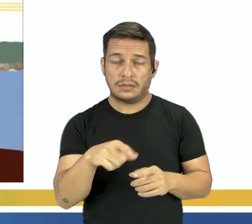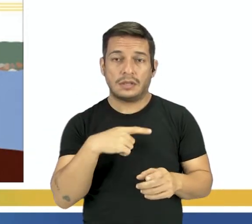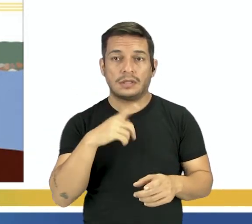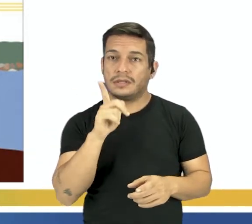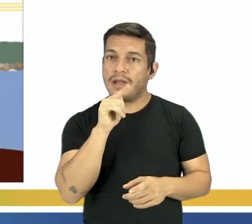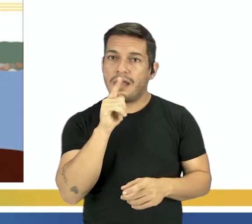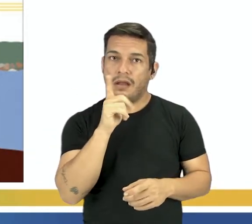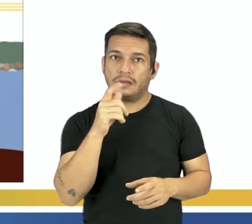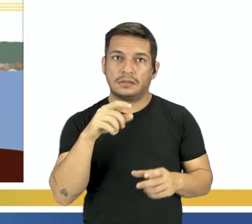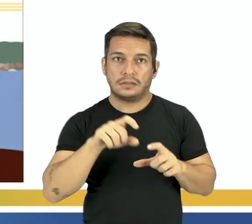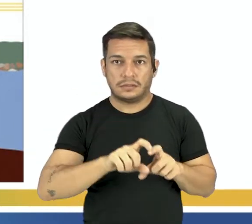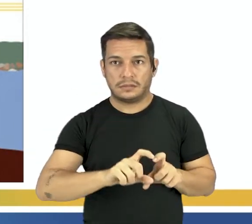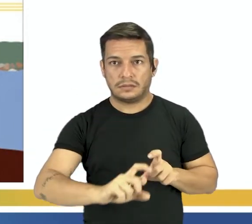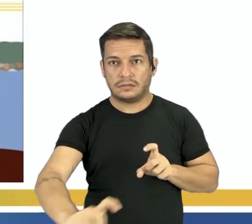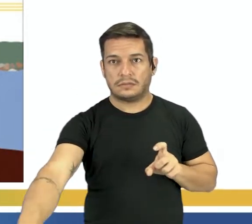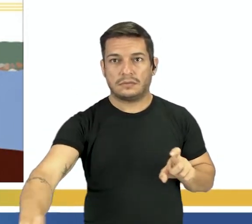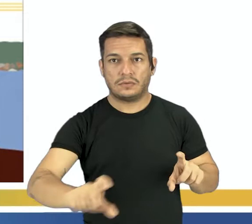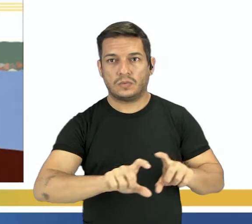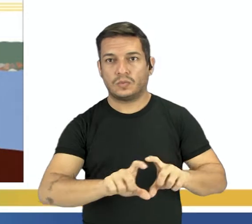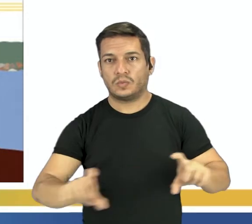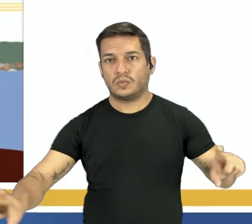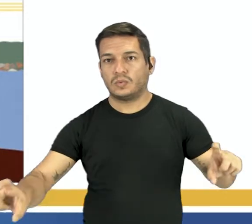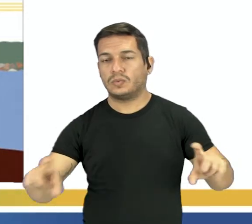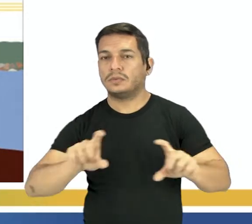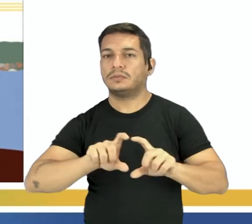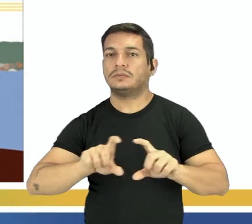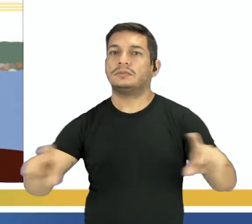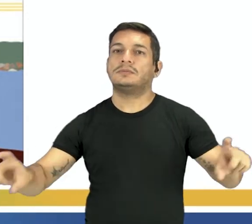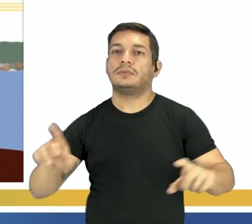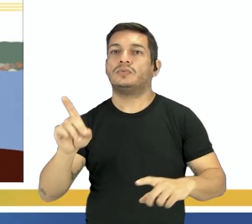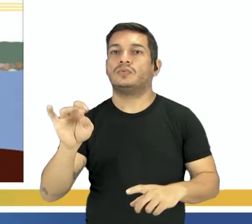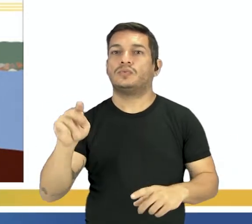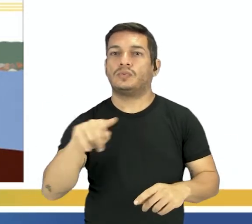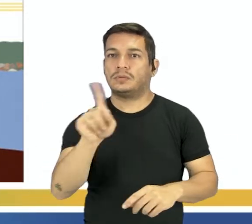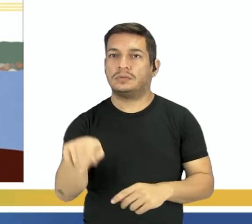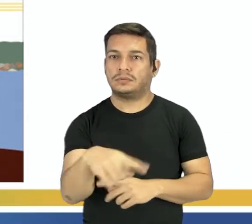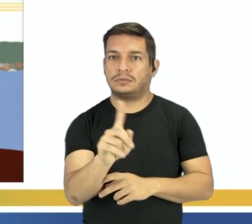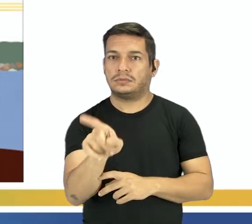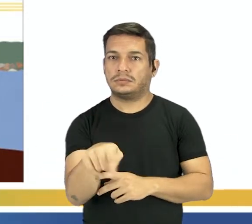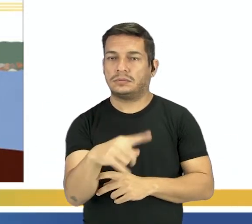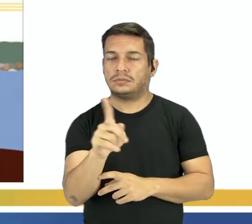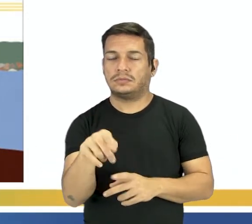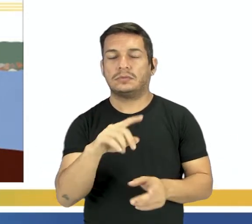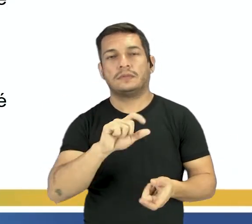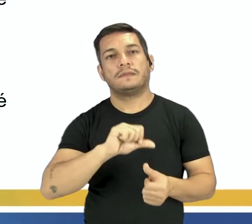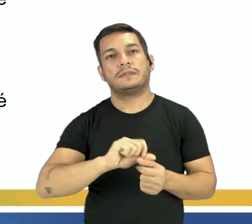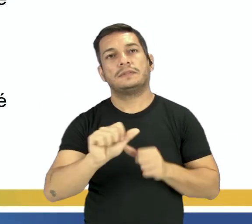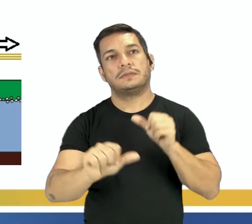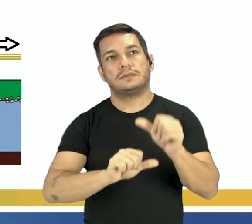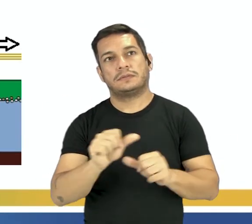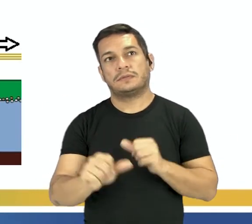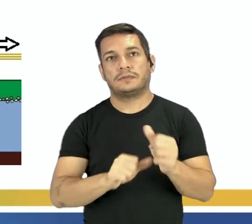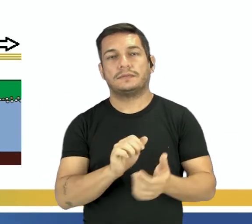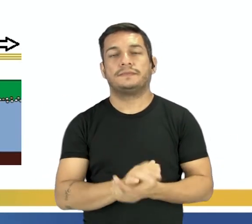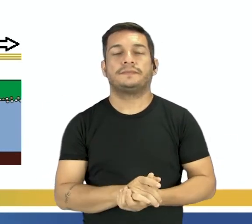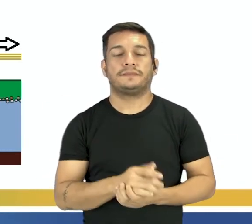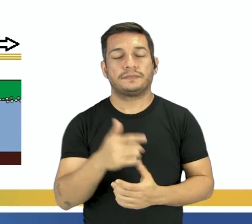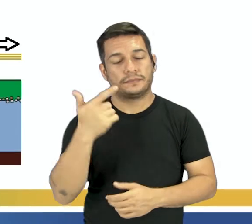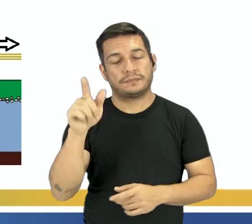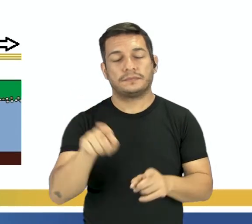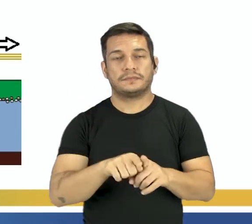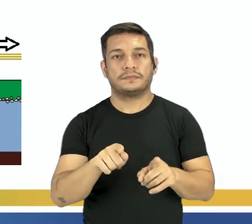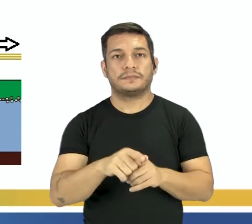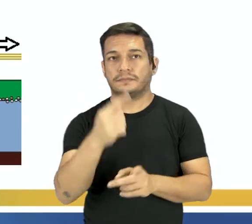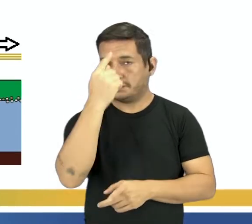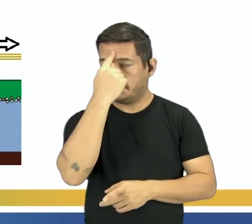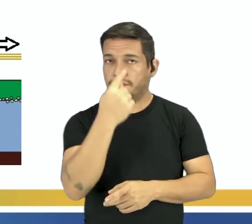entra no canal ali, passa pelos dutos, vai mover as pás e fazer esse processo de transformação. Eu trouxe essa